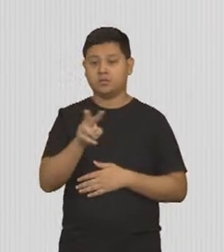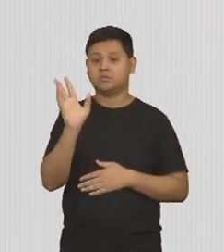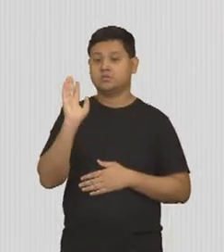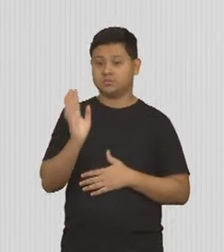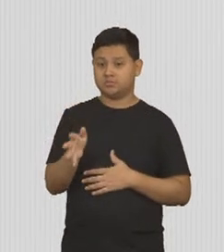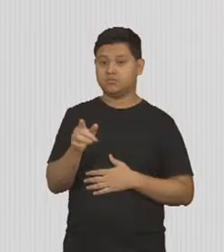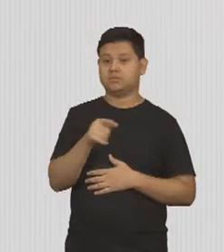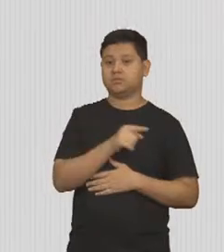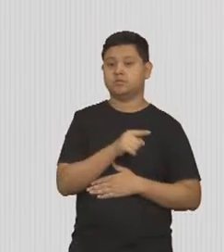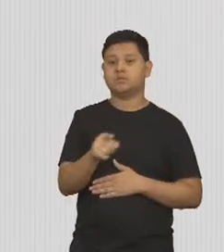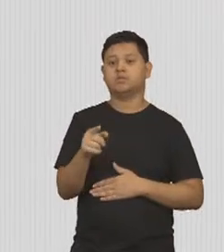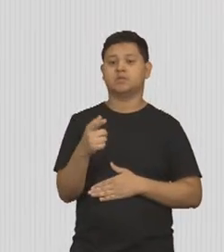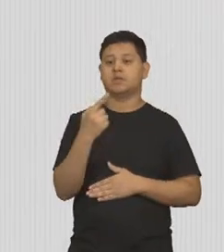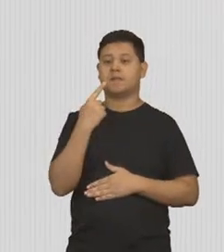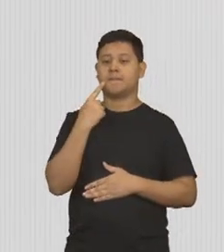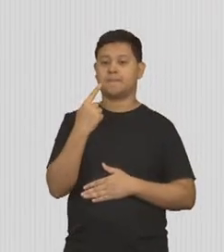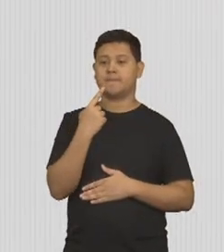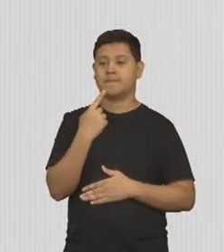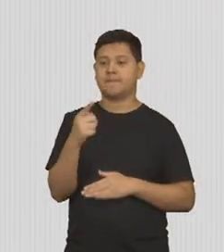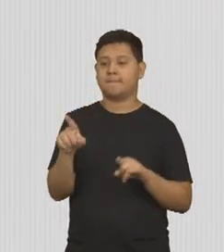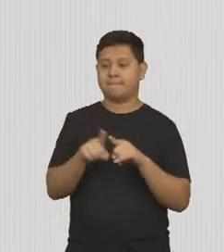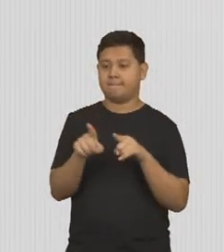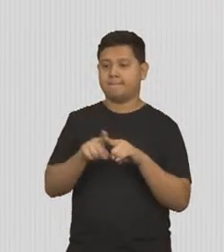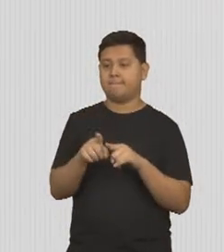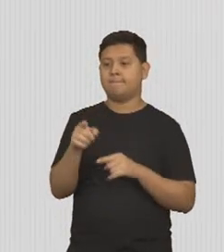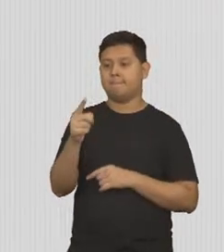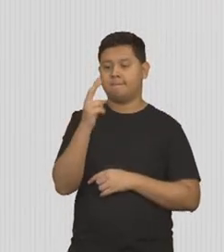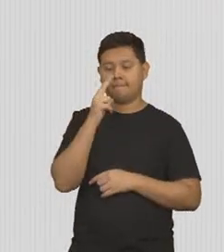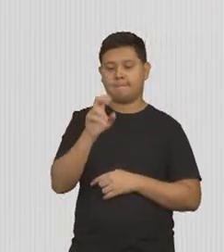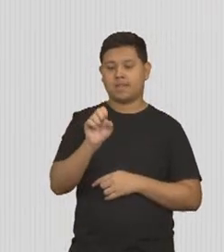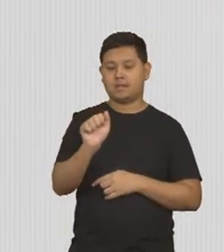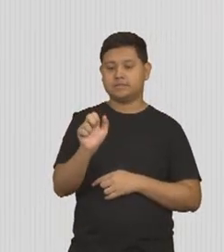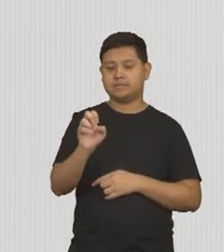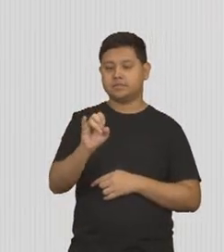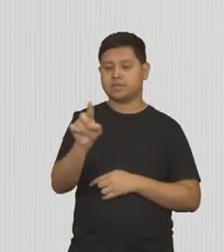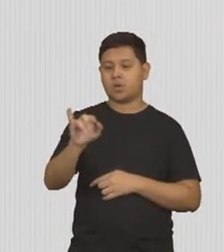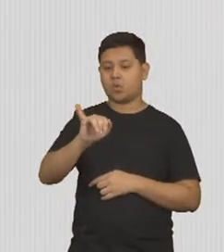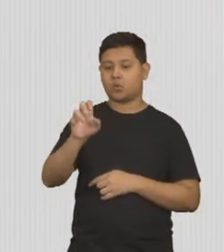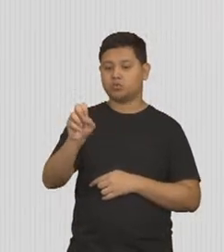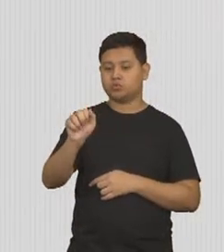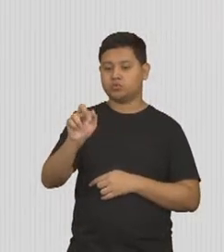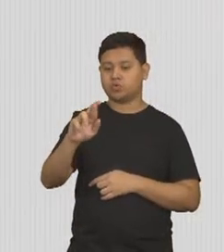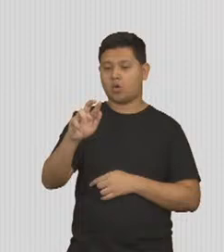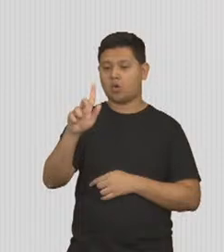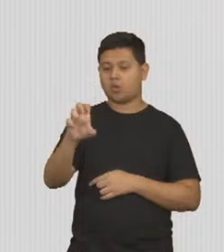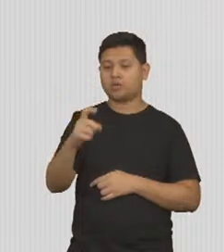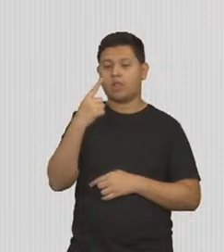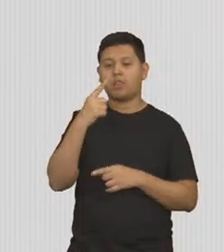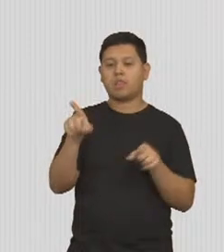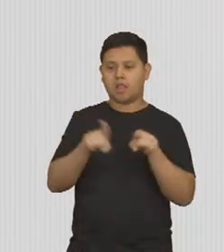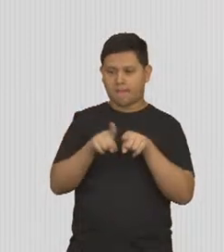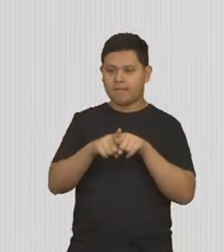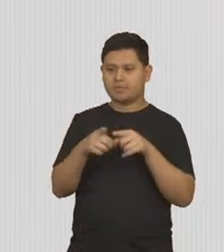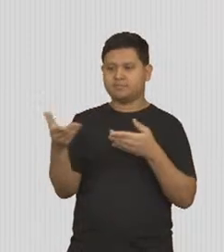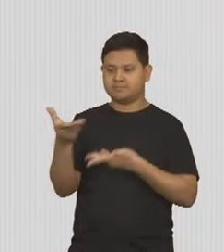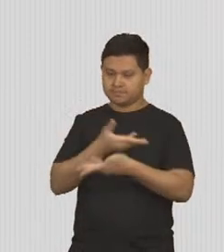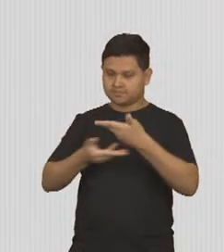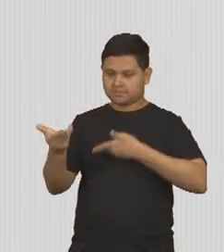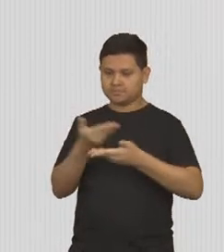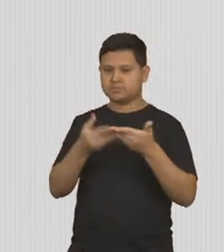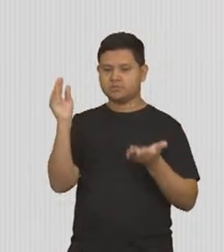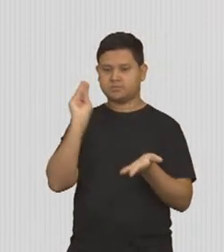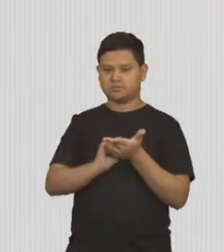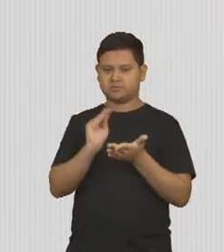naquela área muito próxima ali à Avenida São Jorge, são inclusive avenidas que se cortam, a Dante Ciani e a Avenida São Jorge,